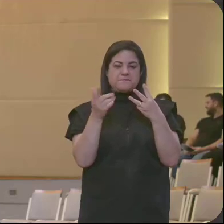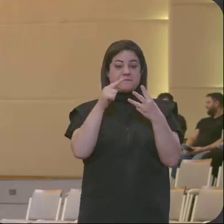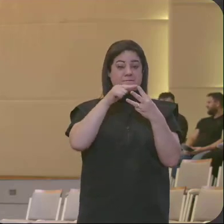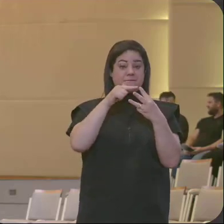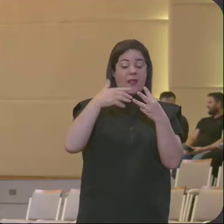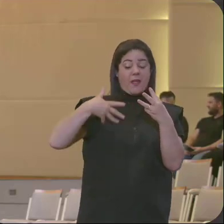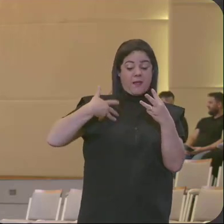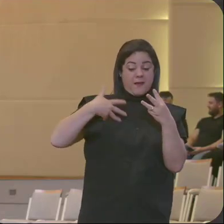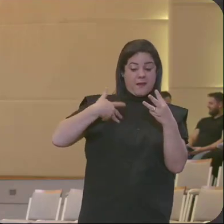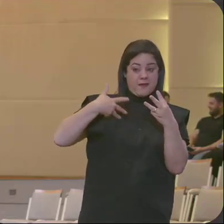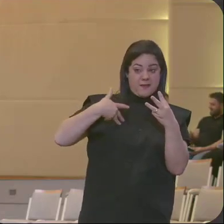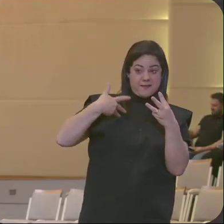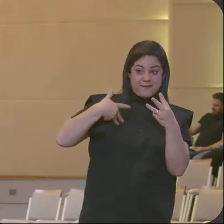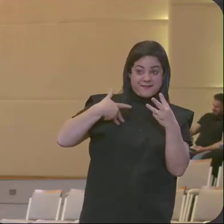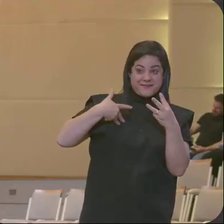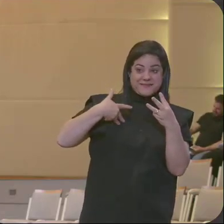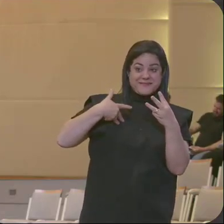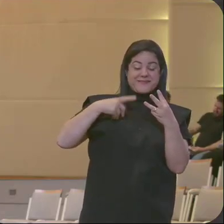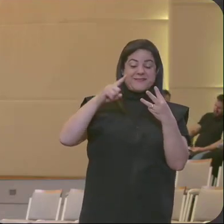alegria